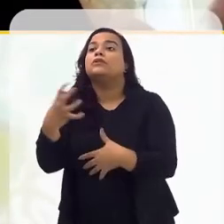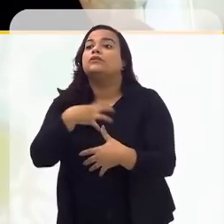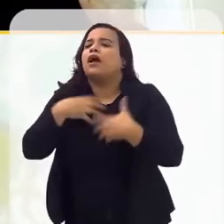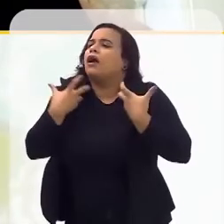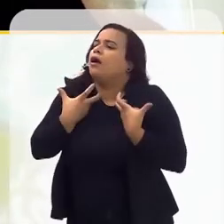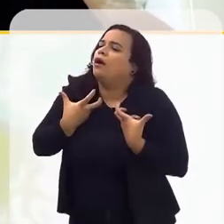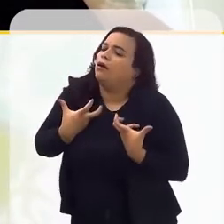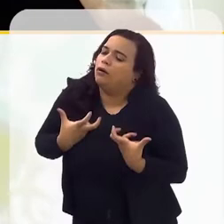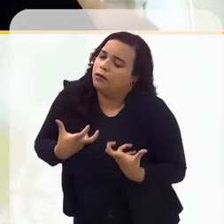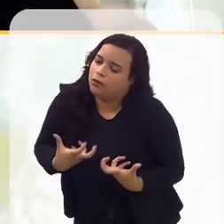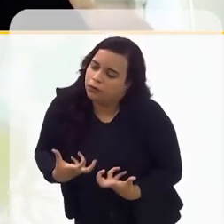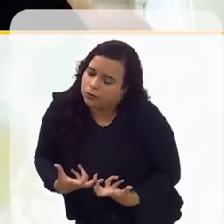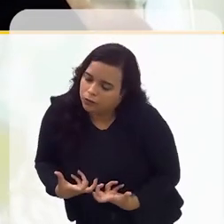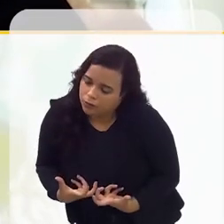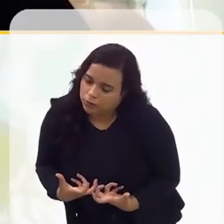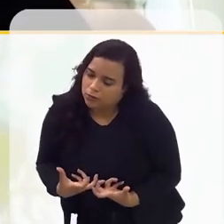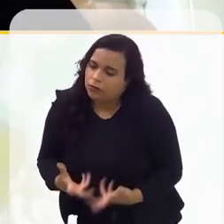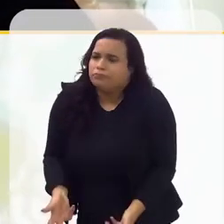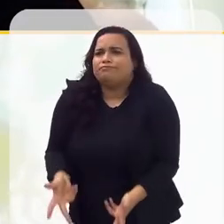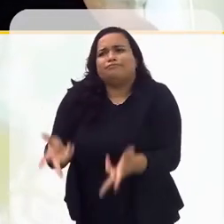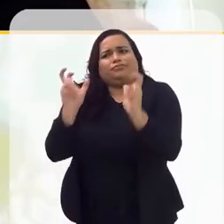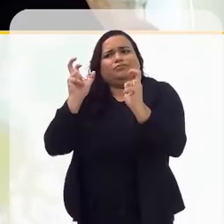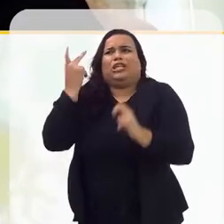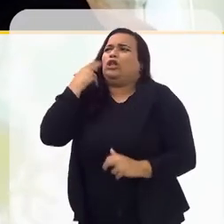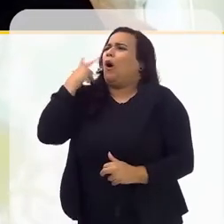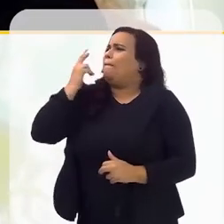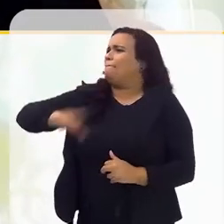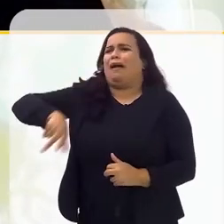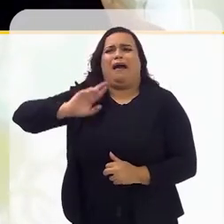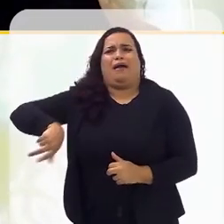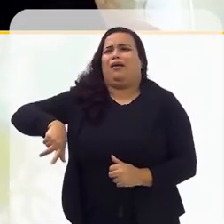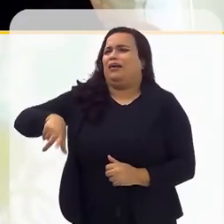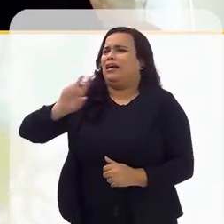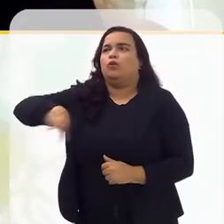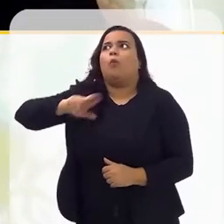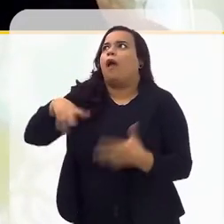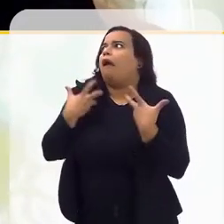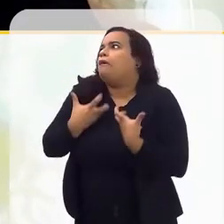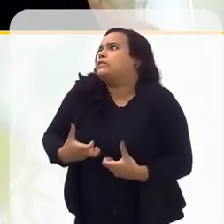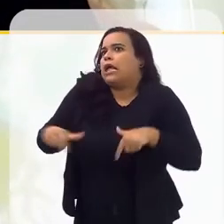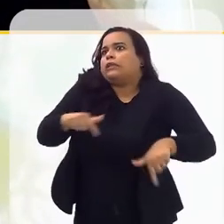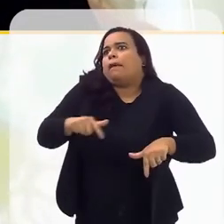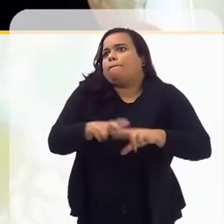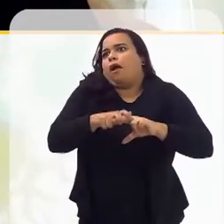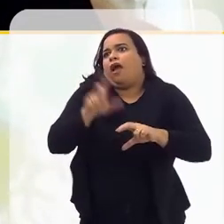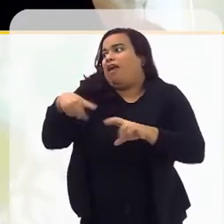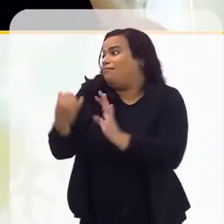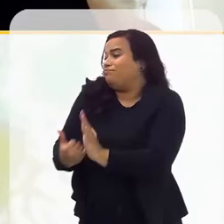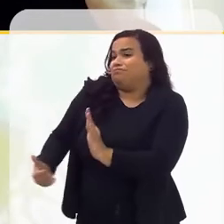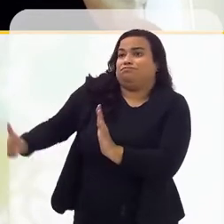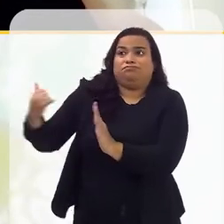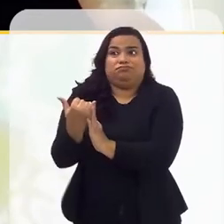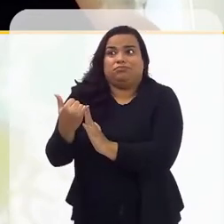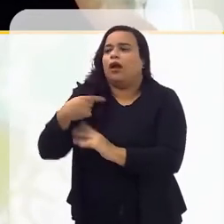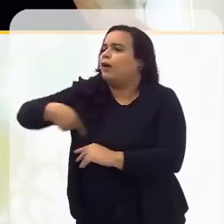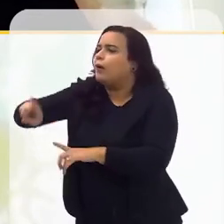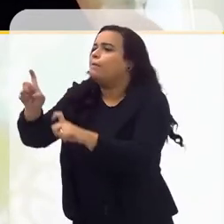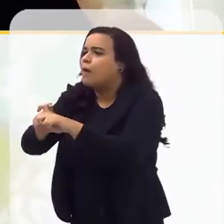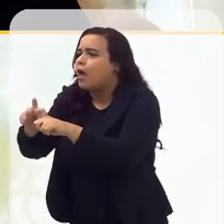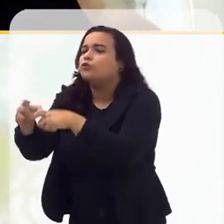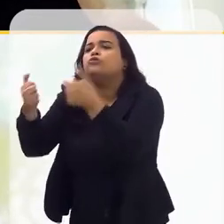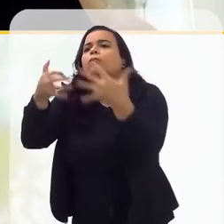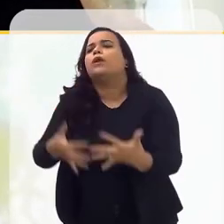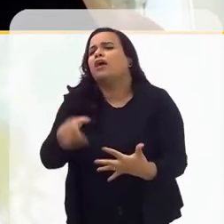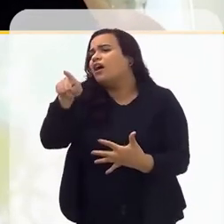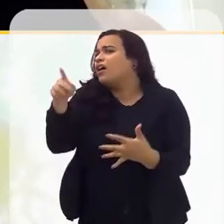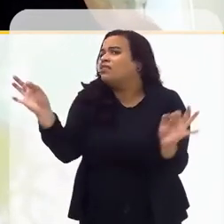a sentir que você anda muito cansada. E aí você começa a perceber que aquilo não é normal, não é um cansaço do dia a dia, é um cansaço além. E aí você vai no